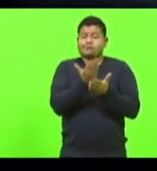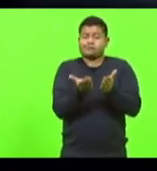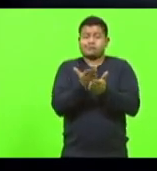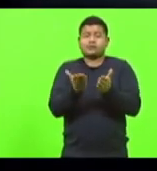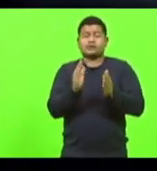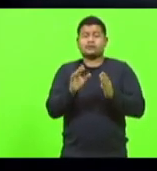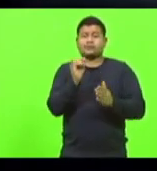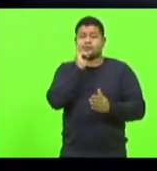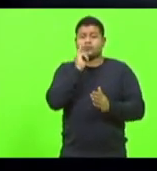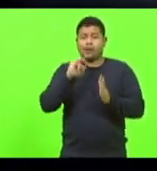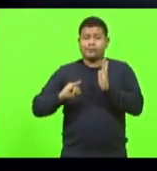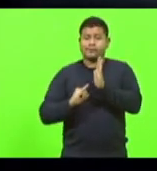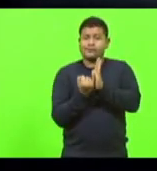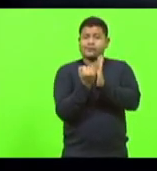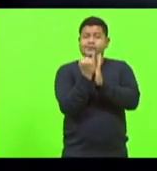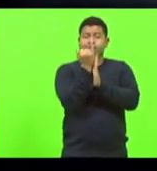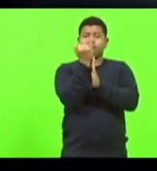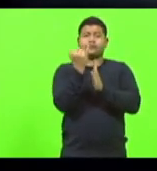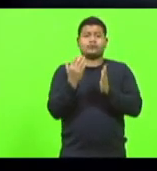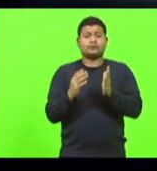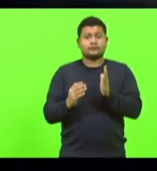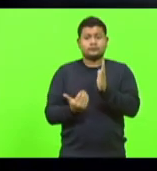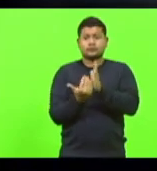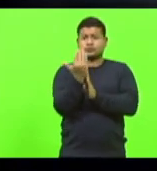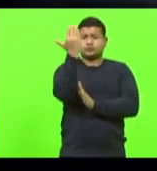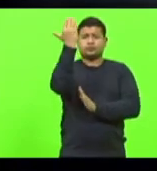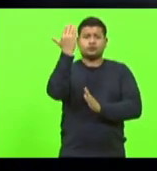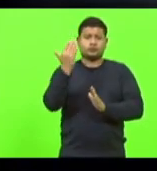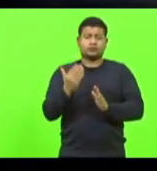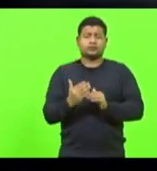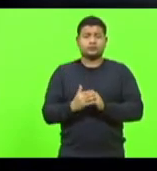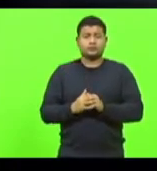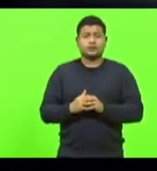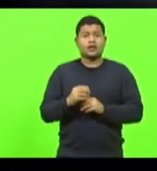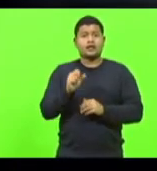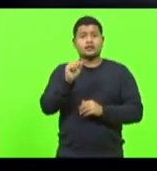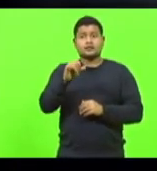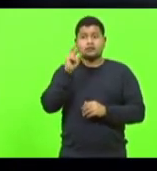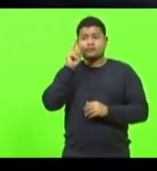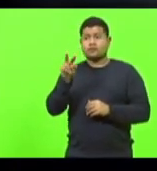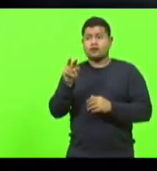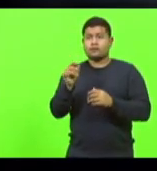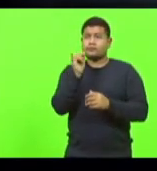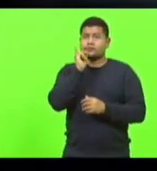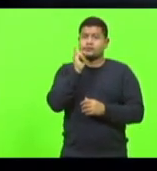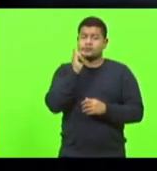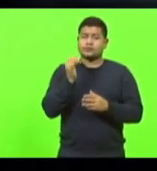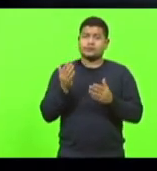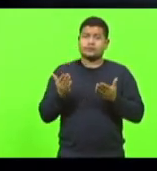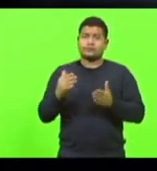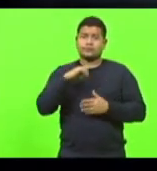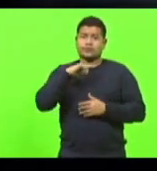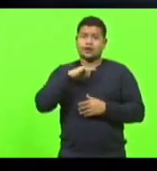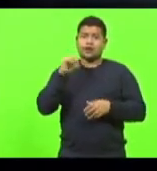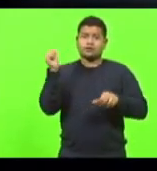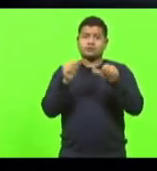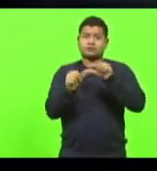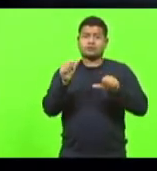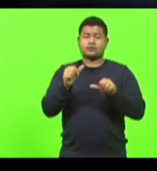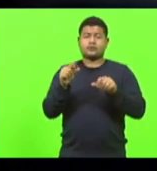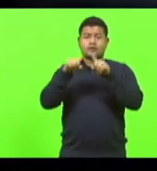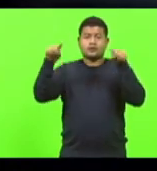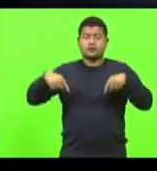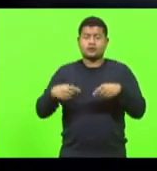agora galopante da forma com que tá olha se nós pegar a última vez é que que teve o reajuste para